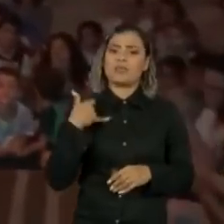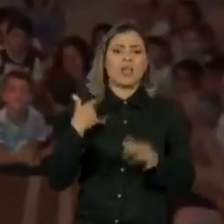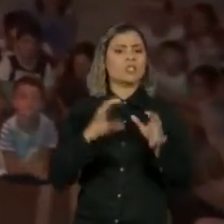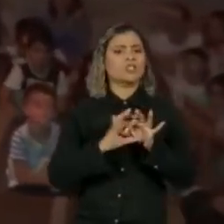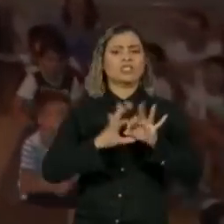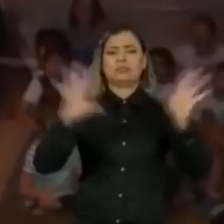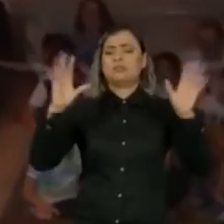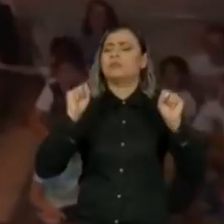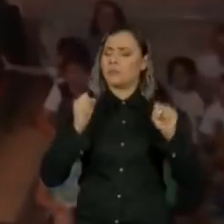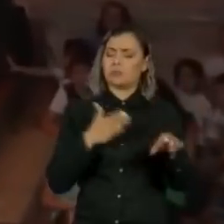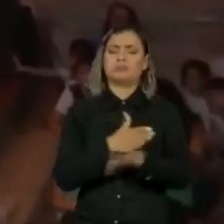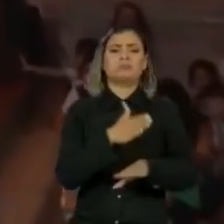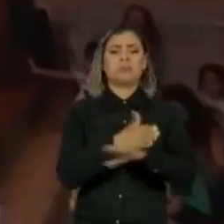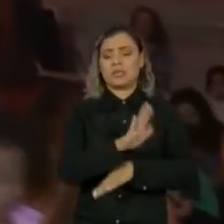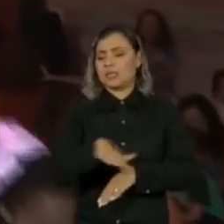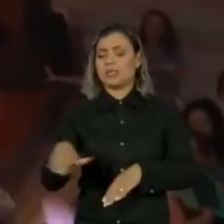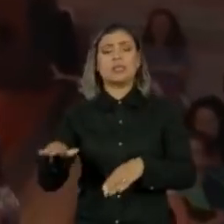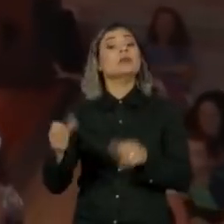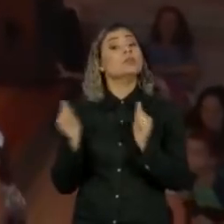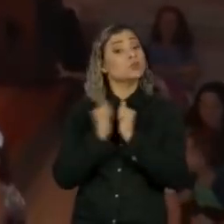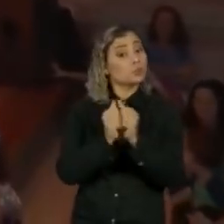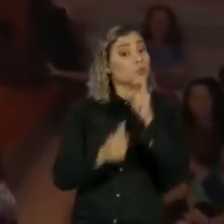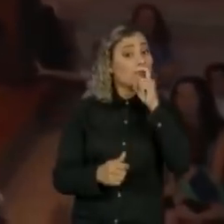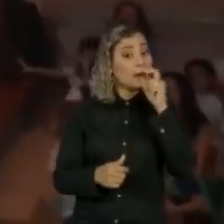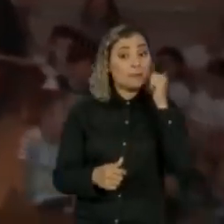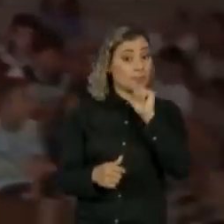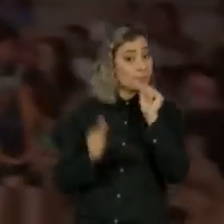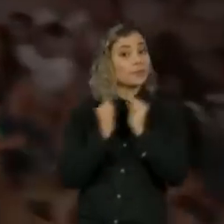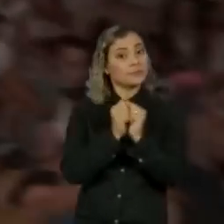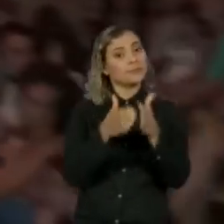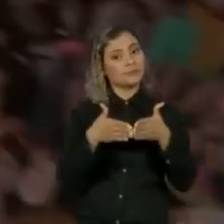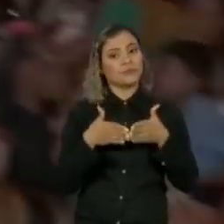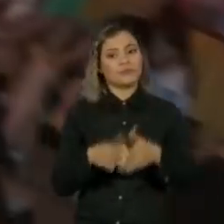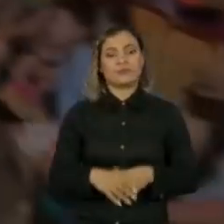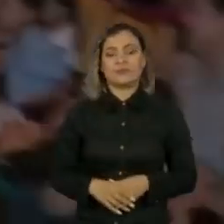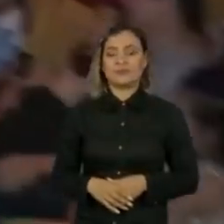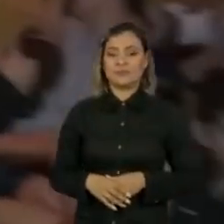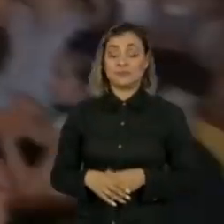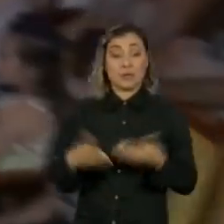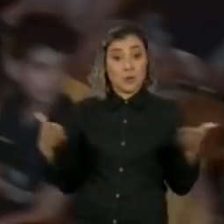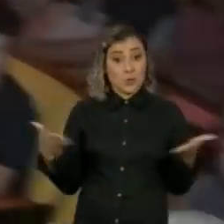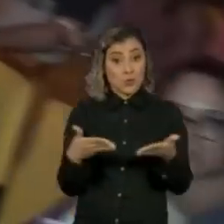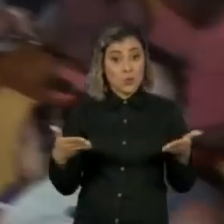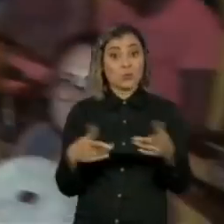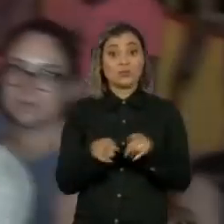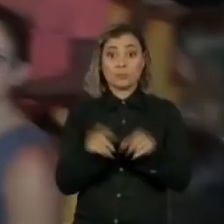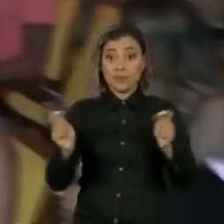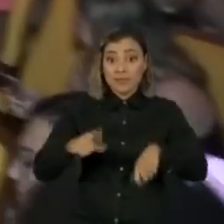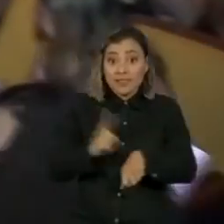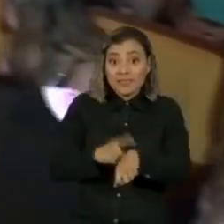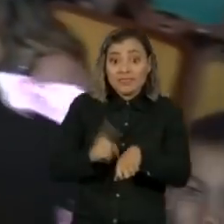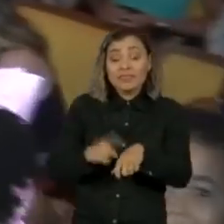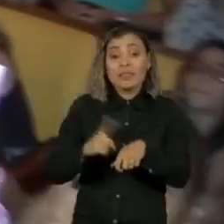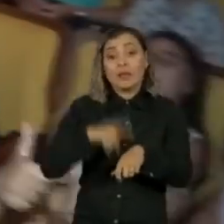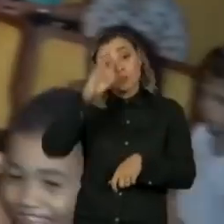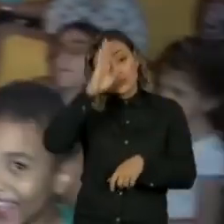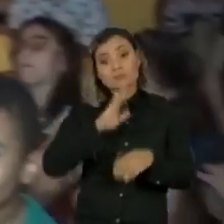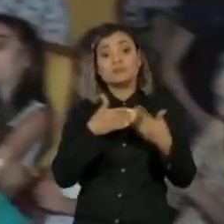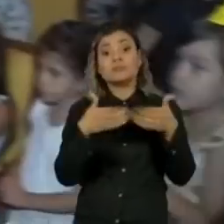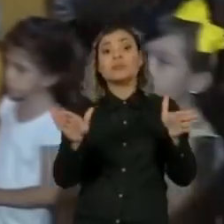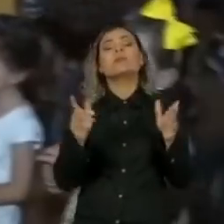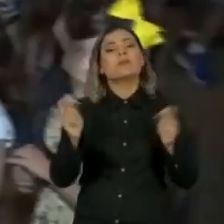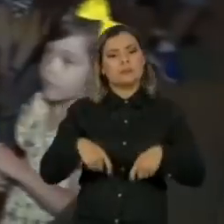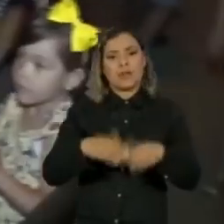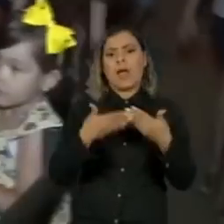as idades, crianças sempre acompanhadas pelos pais, por favor. E ainda hoje dá tempo de vir até que a bilheteria fica aberta até que hora? Sim,